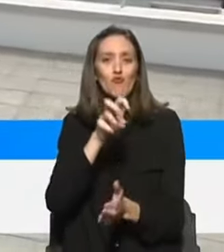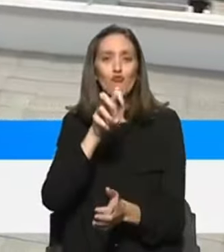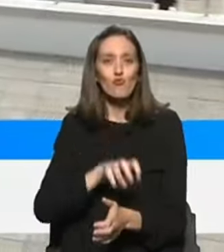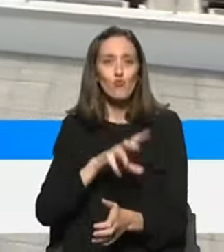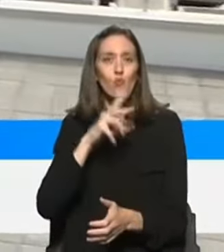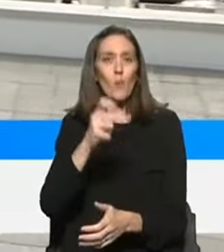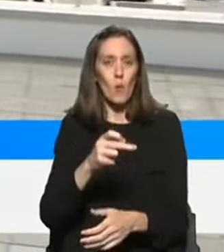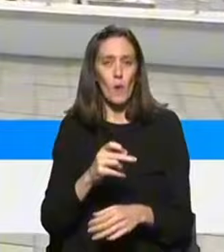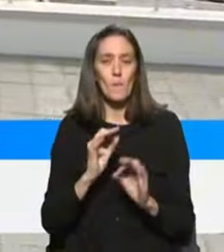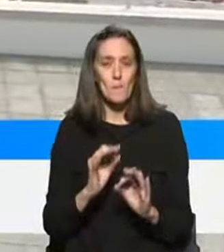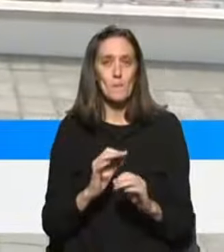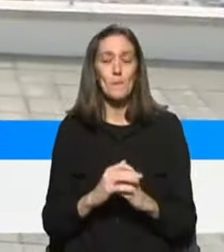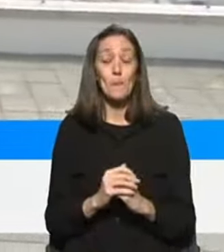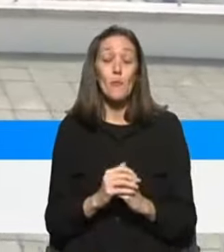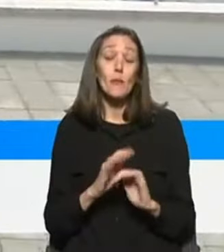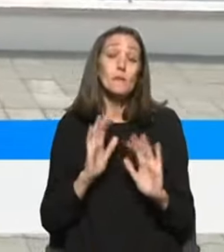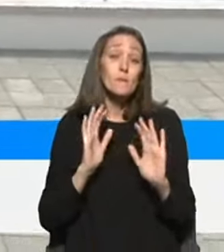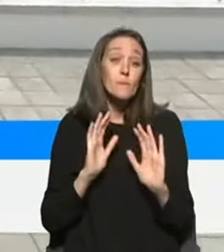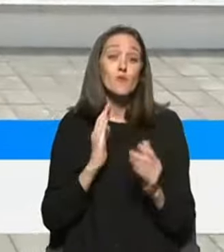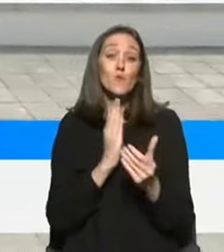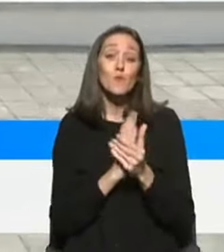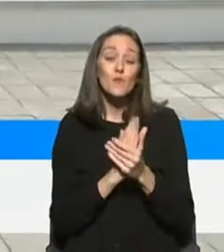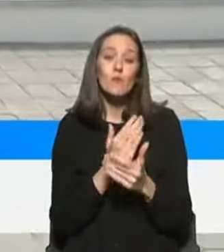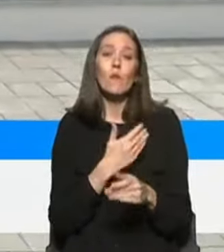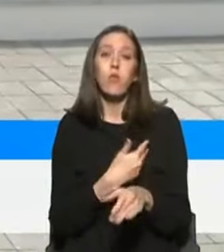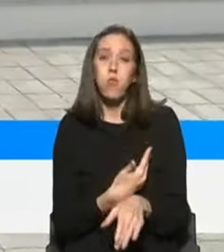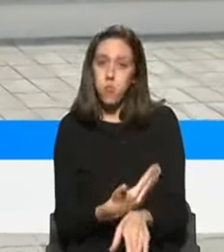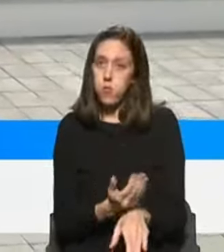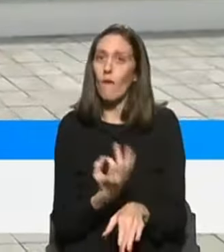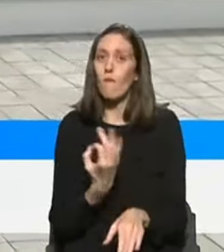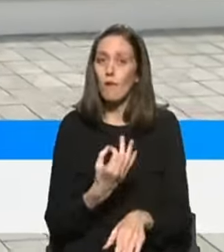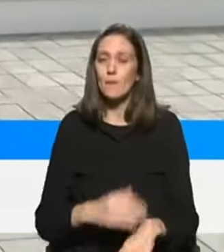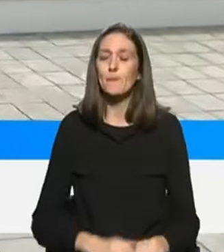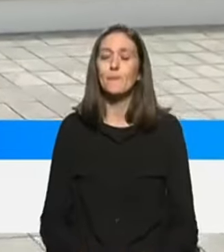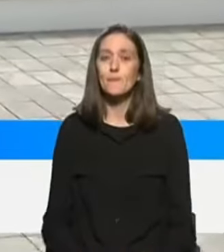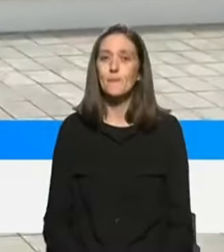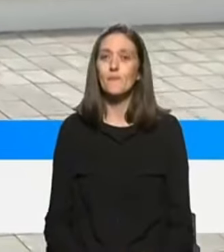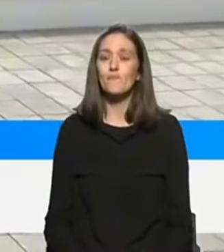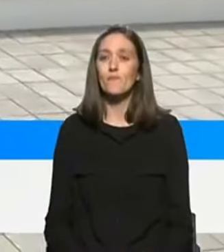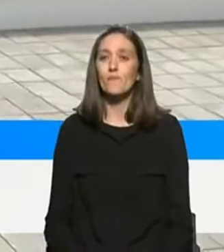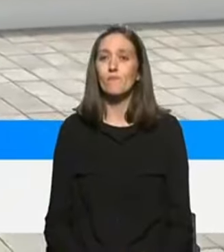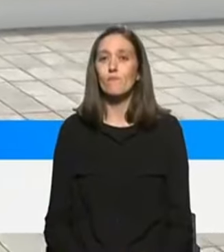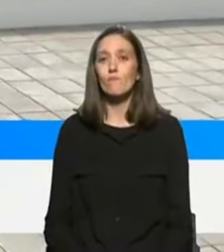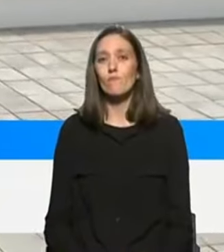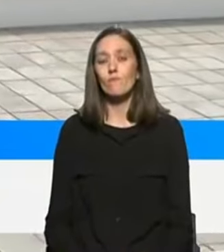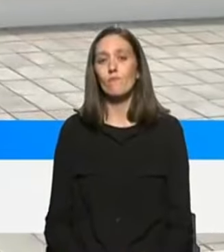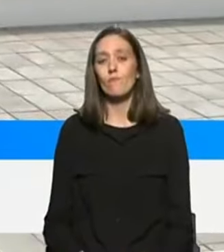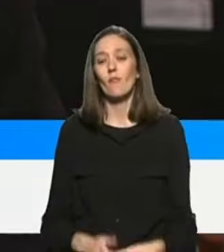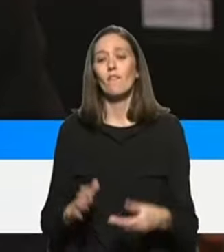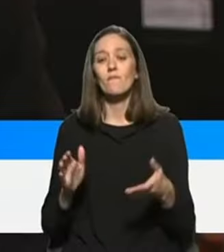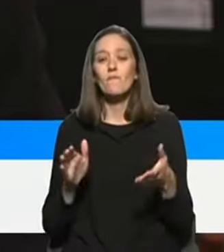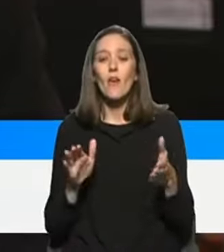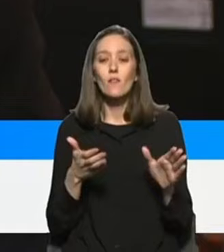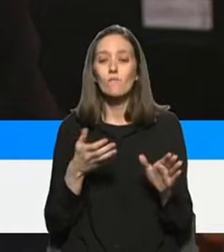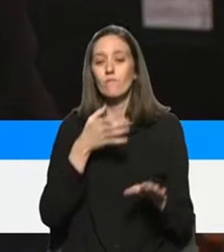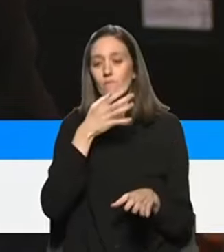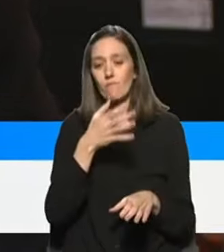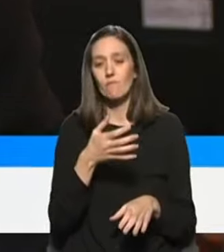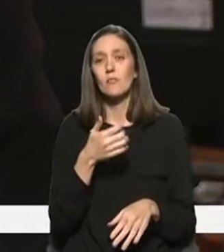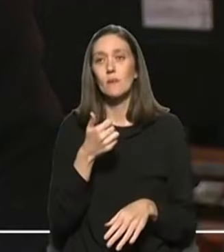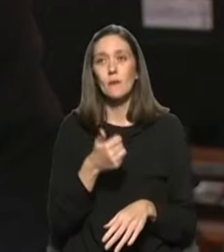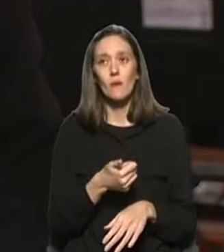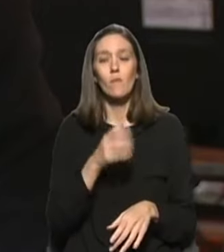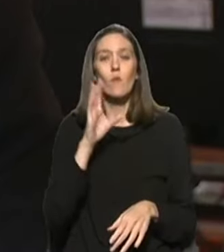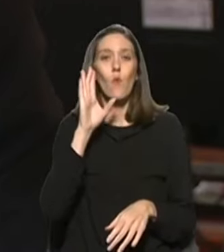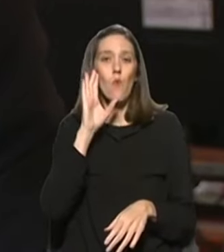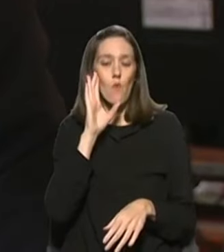ano. E mesmo assim, o processo está atrasado. Nesta fase, como disse bem, estamos a ouvir, nós